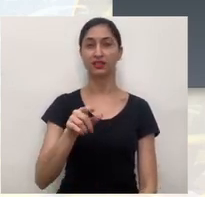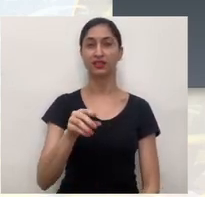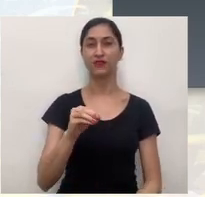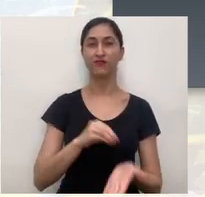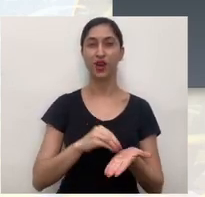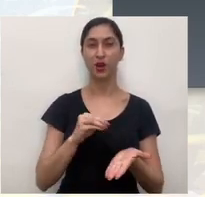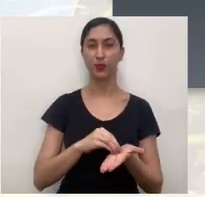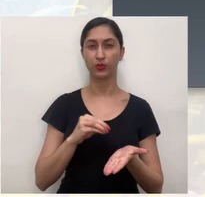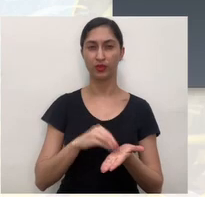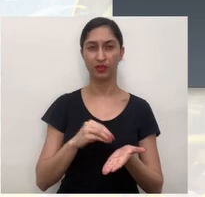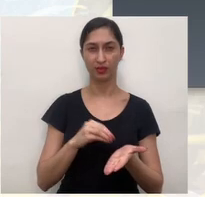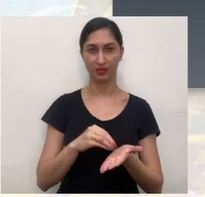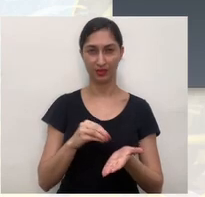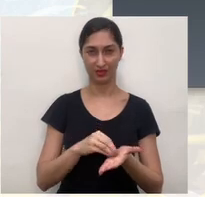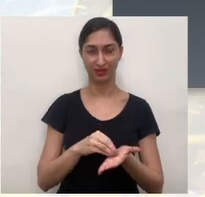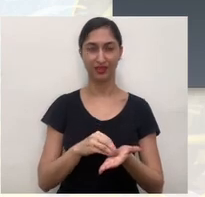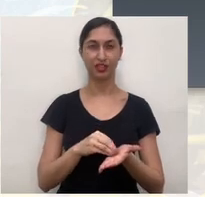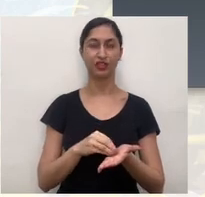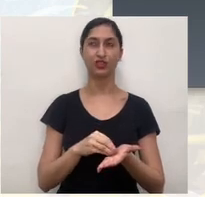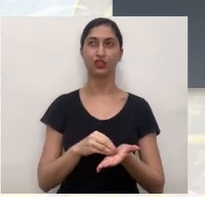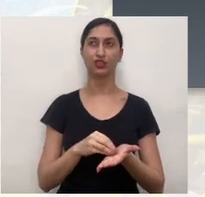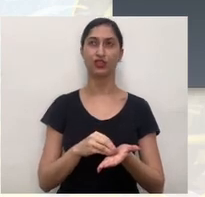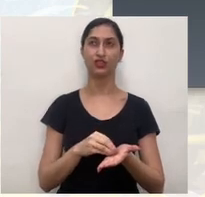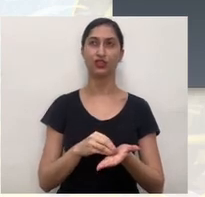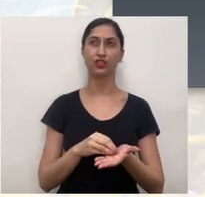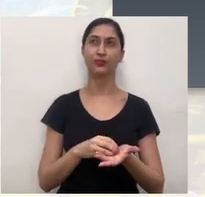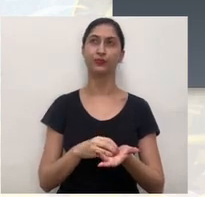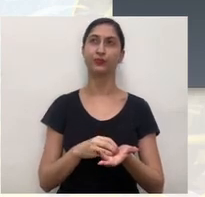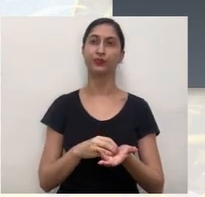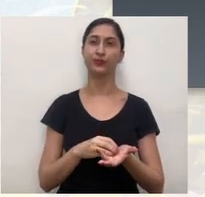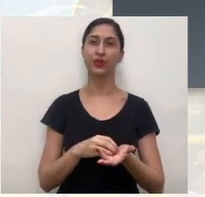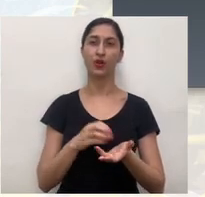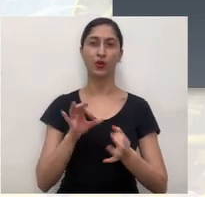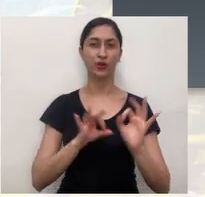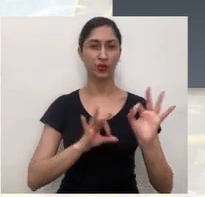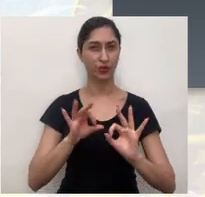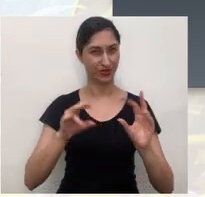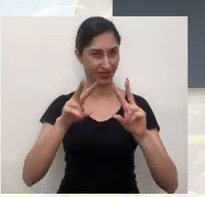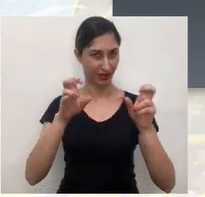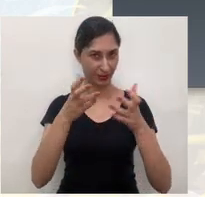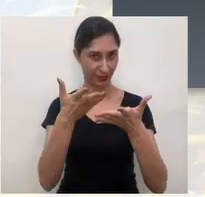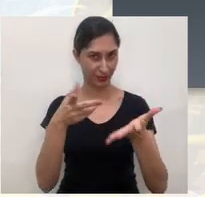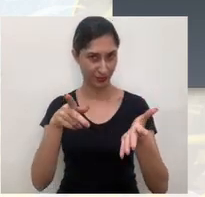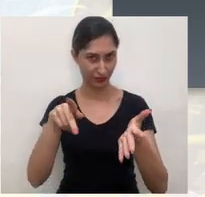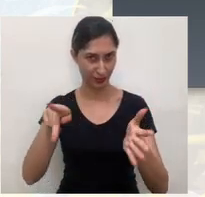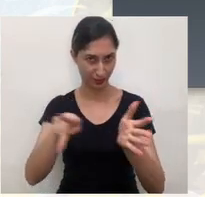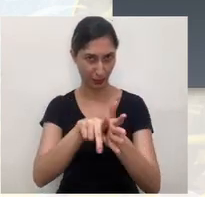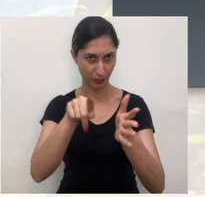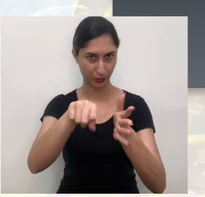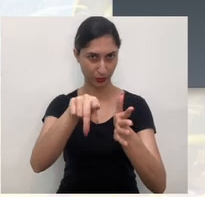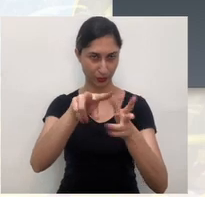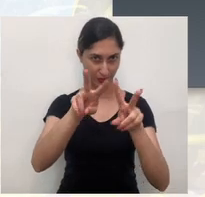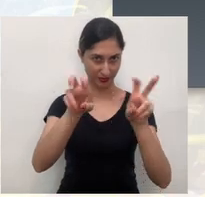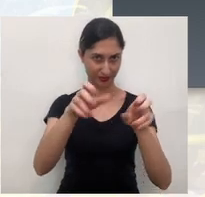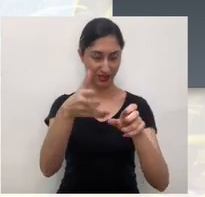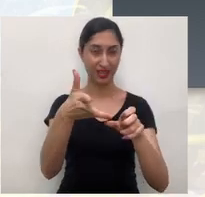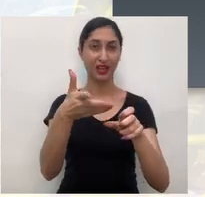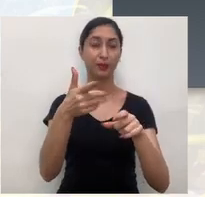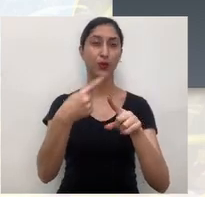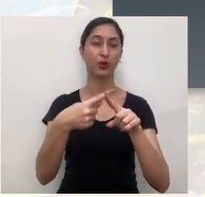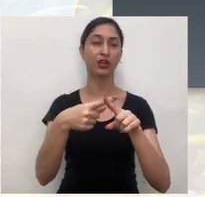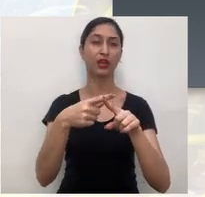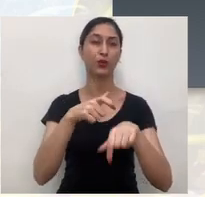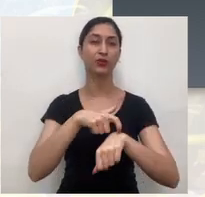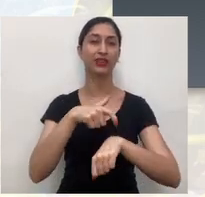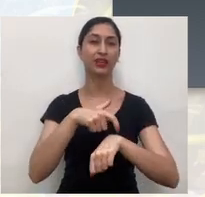atemporalidade do título é uma atemporalidade em que a raiz tempo tem o seu sentido